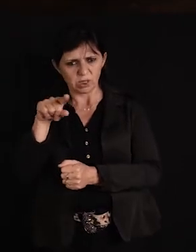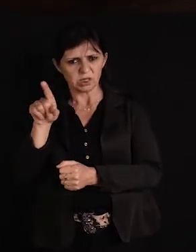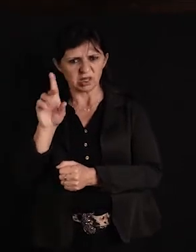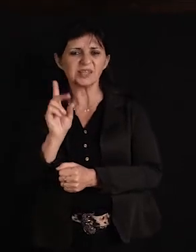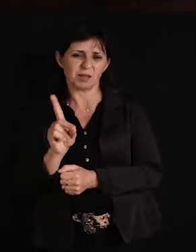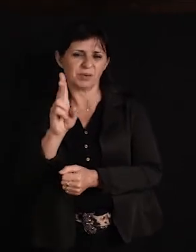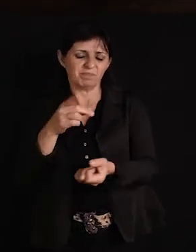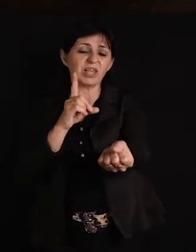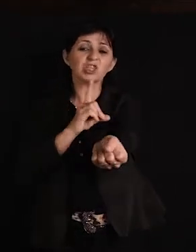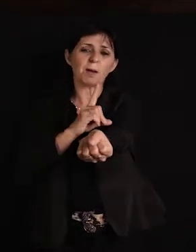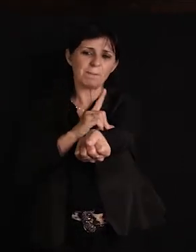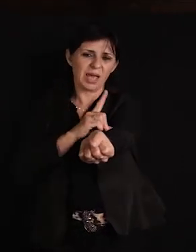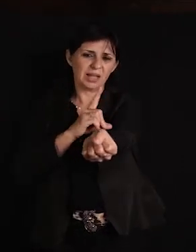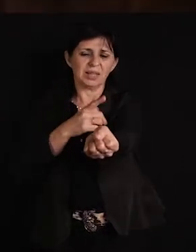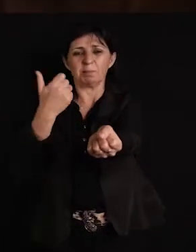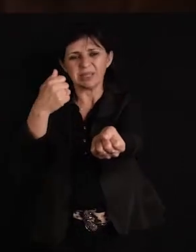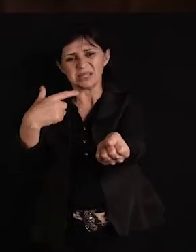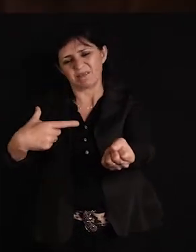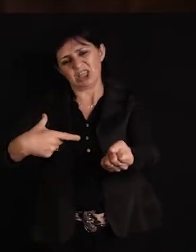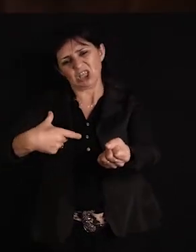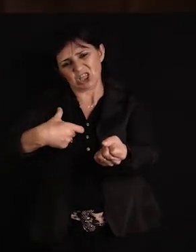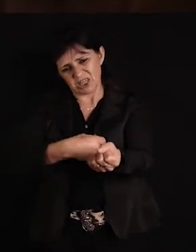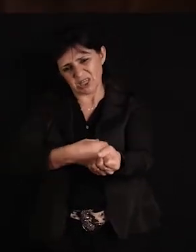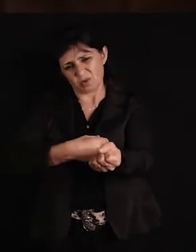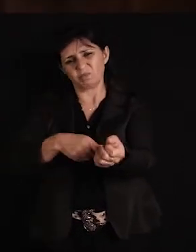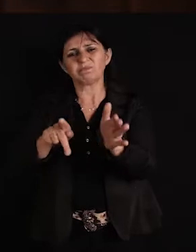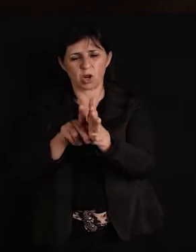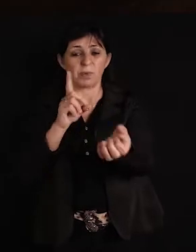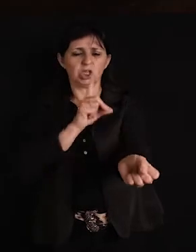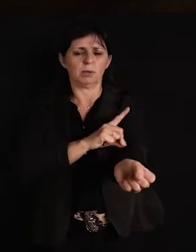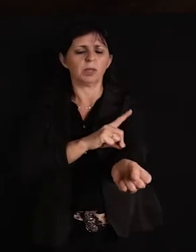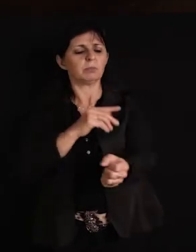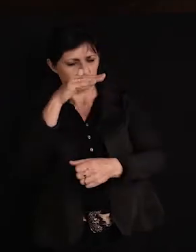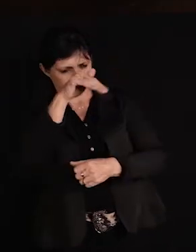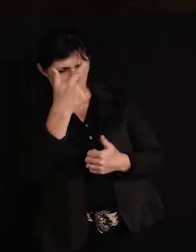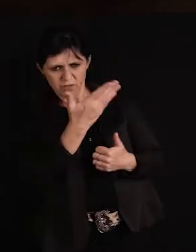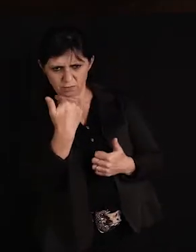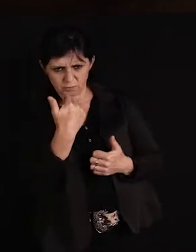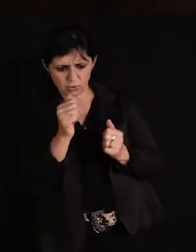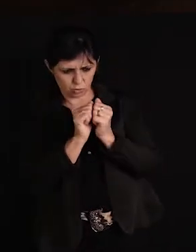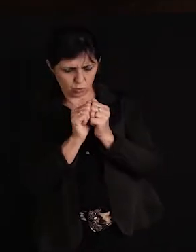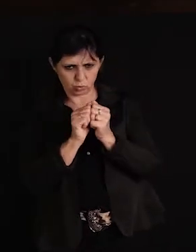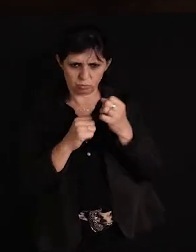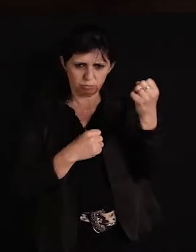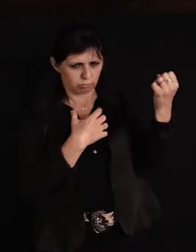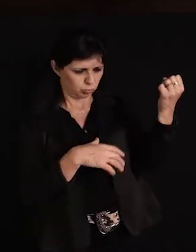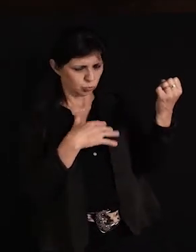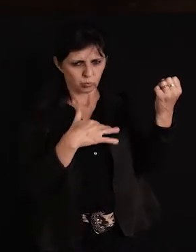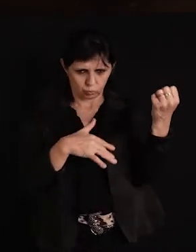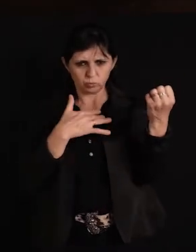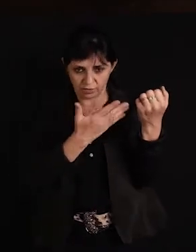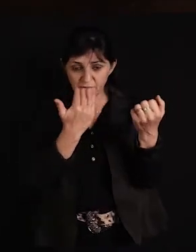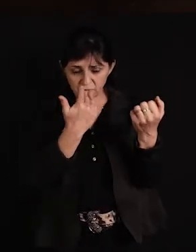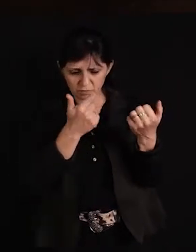Ele precisava fazer a injeção da insulina dele. Me chamou, não quer tocar uma música aqui? E eu toquei. Beleza, então aquela foi a